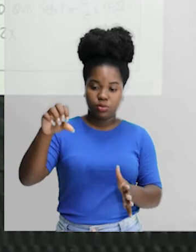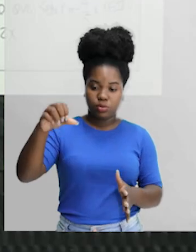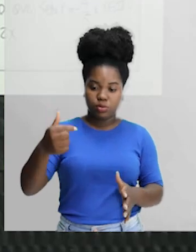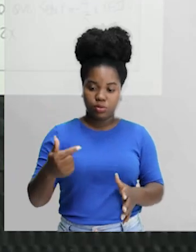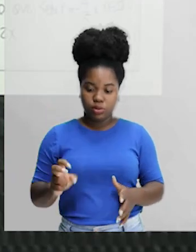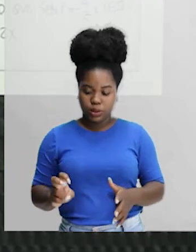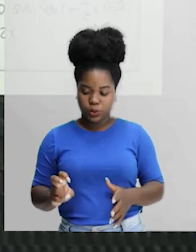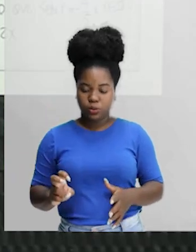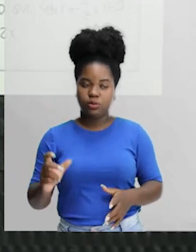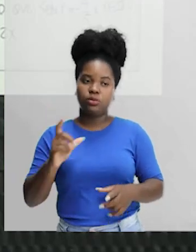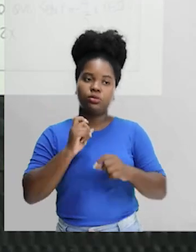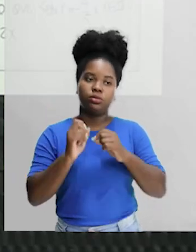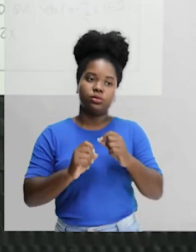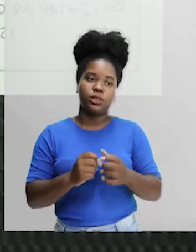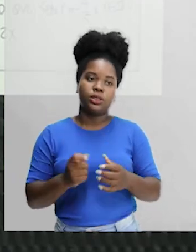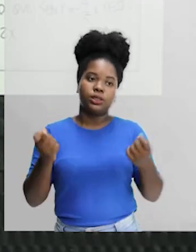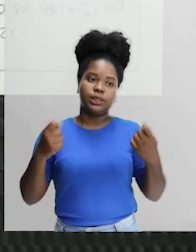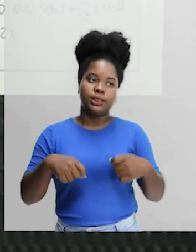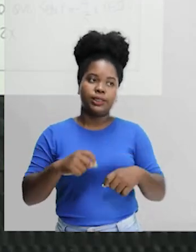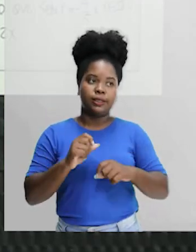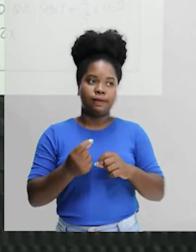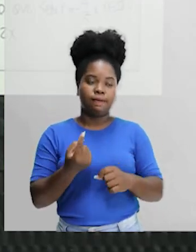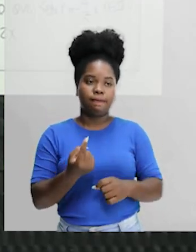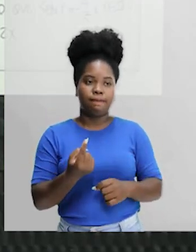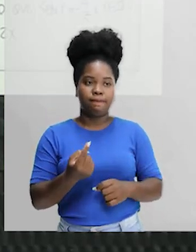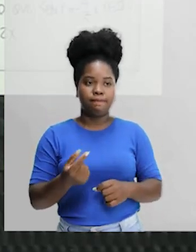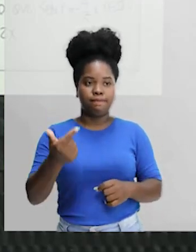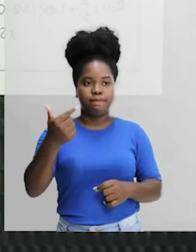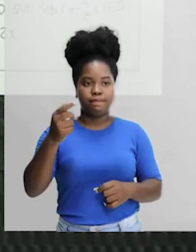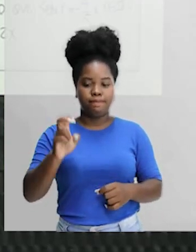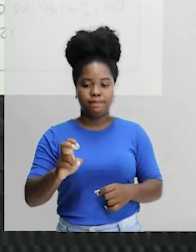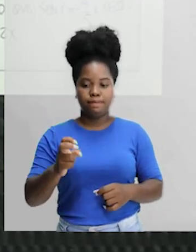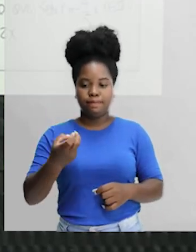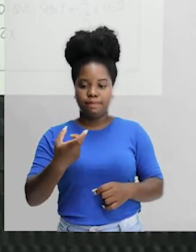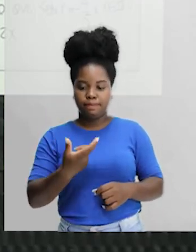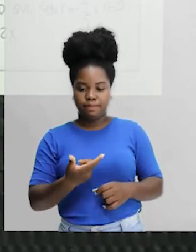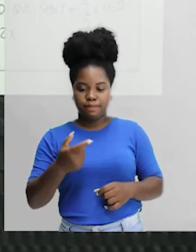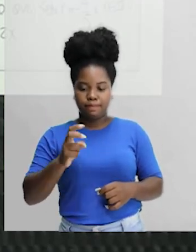que é 9/25, eu posso dizer que 1 é 25/25.